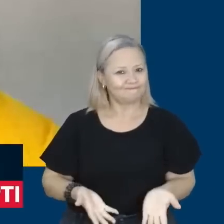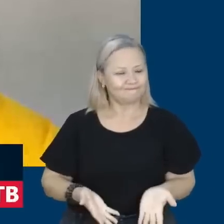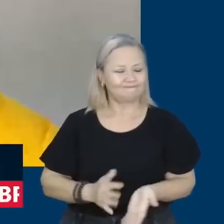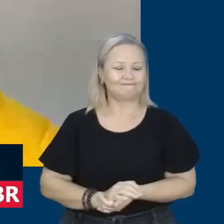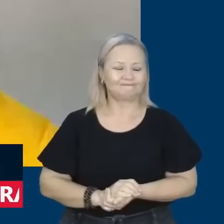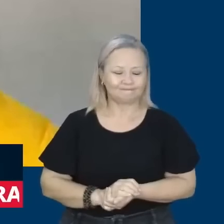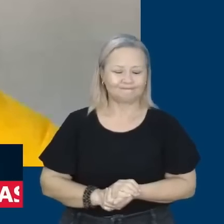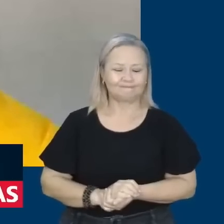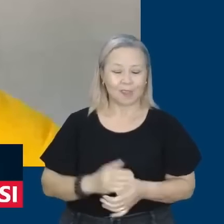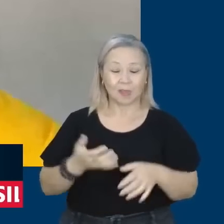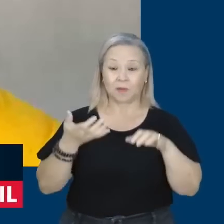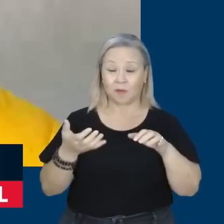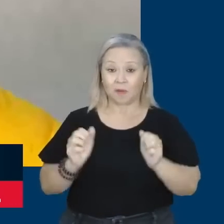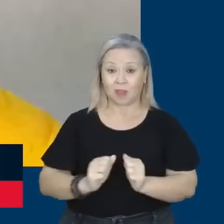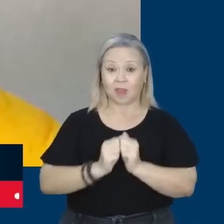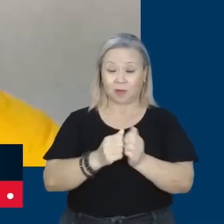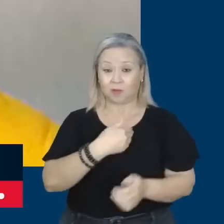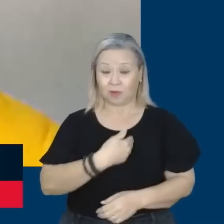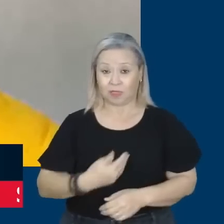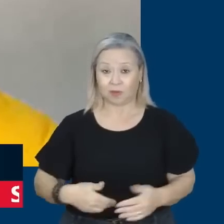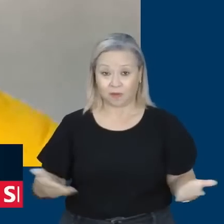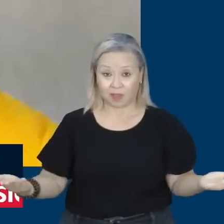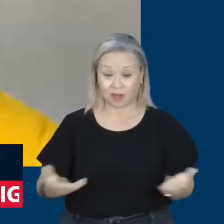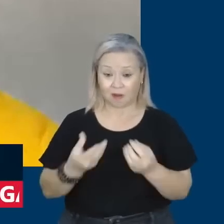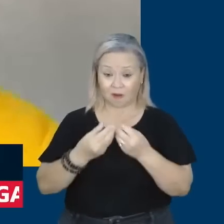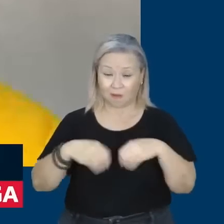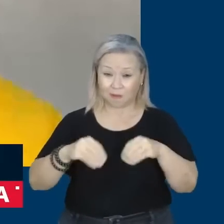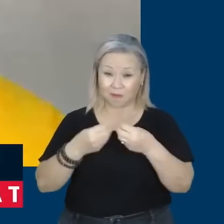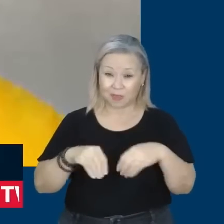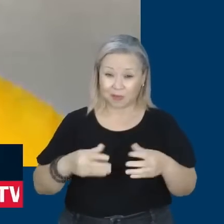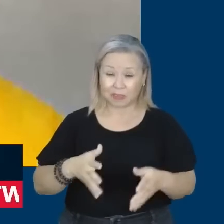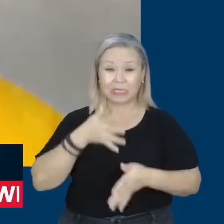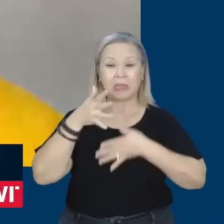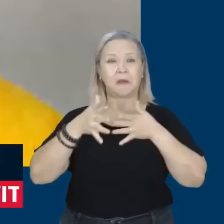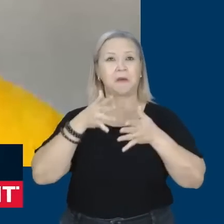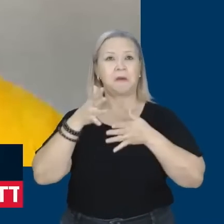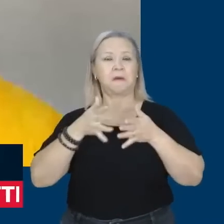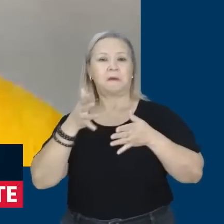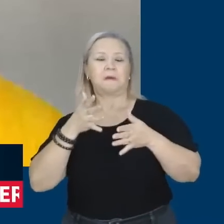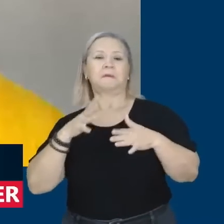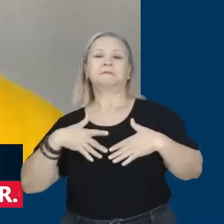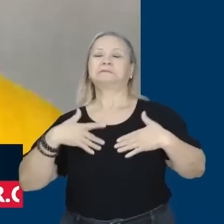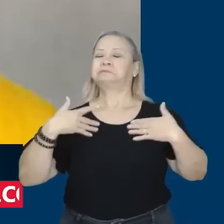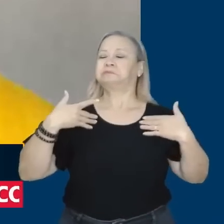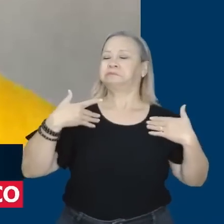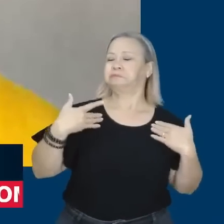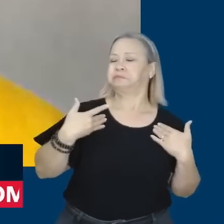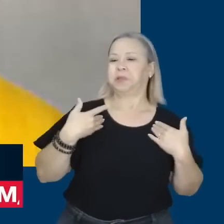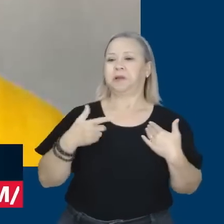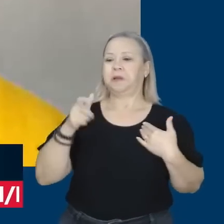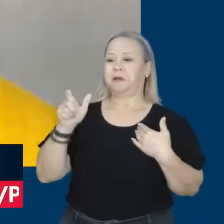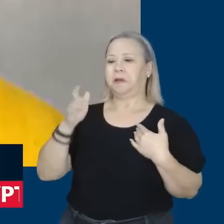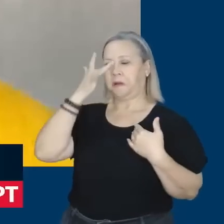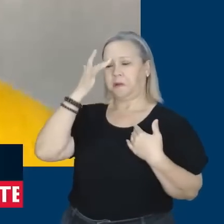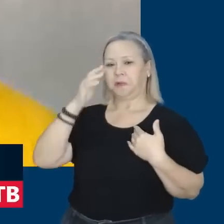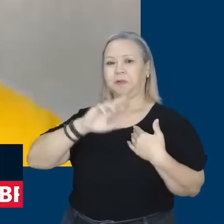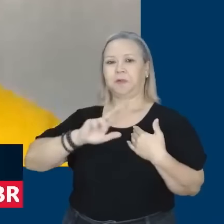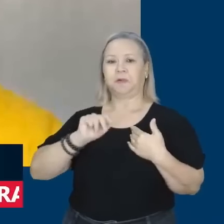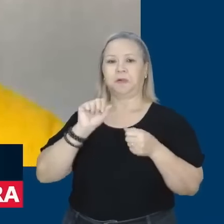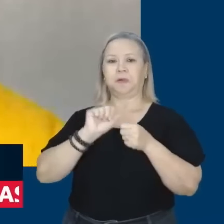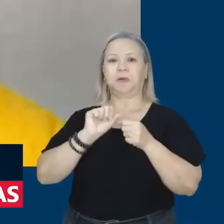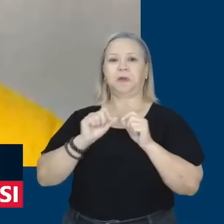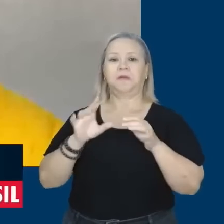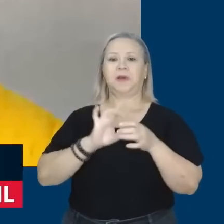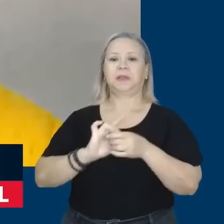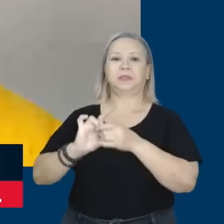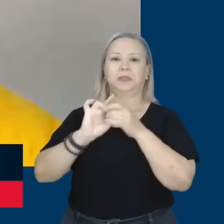o governo, né, do Bolsonaro, que se dizia ser o cara que não faria, né,